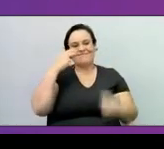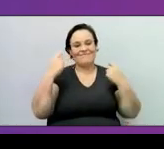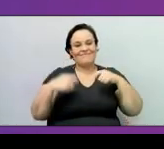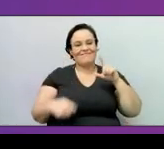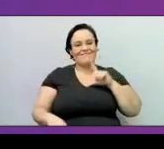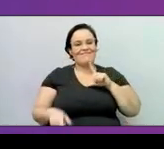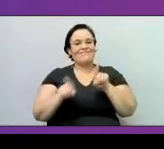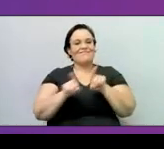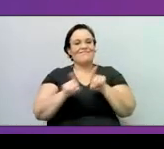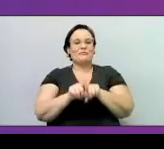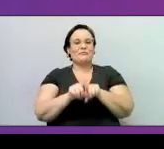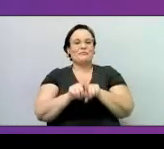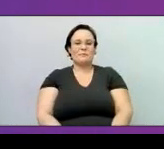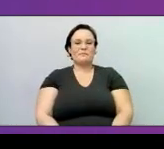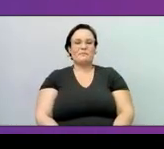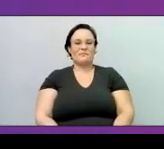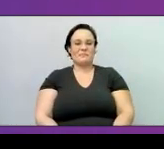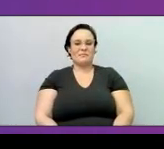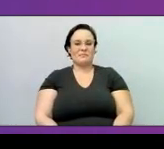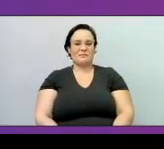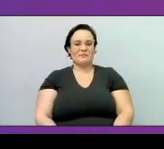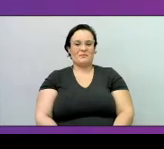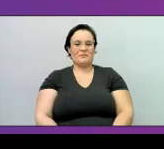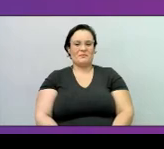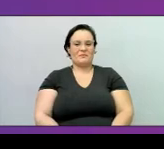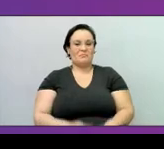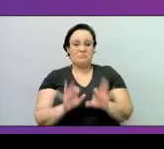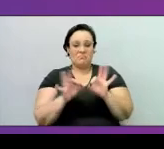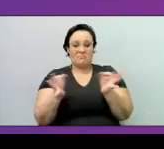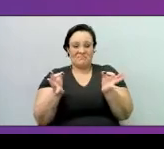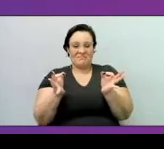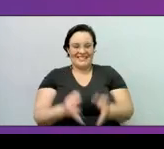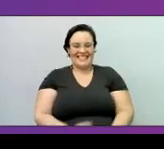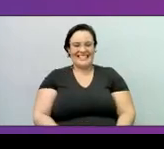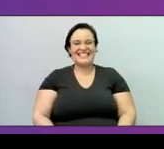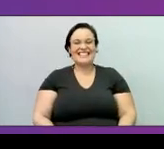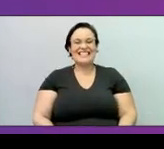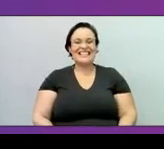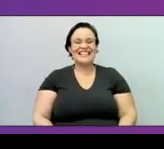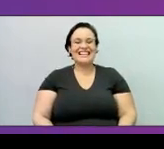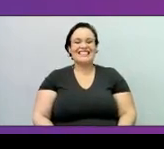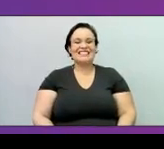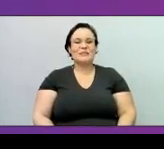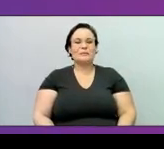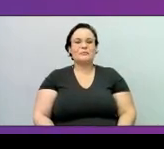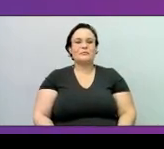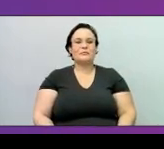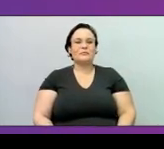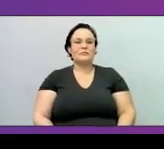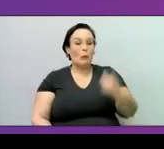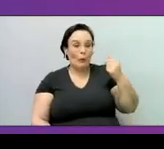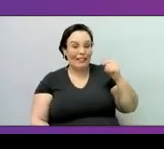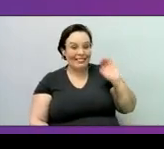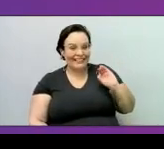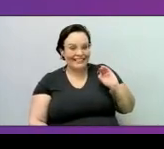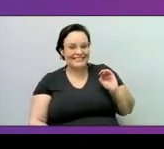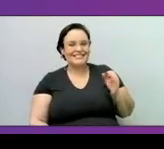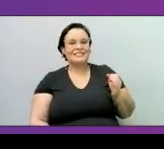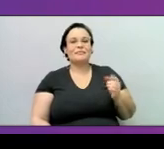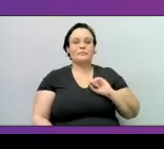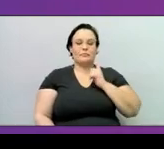né eu já consigo não custa nada né você fala de Santa messiânicos a gente conversar um